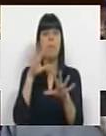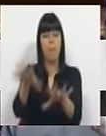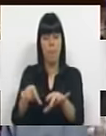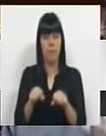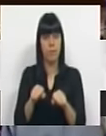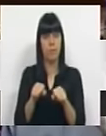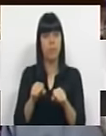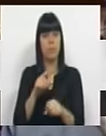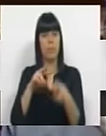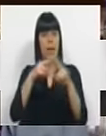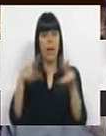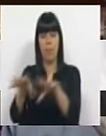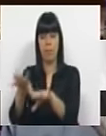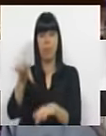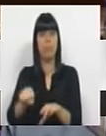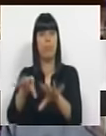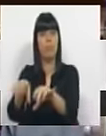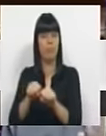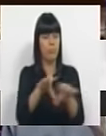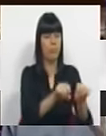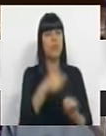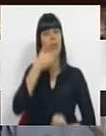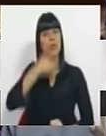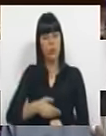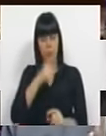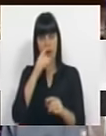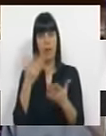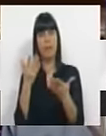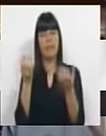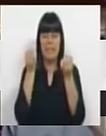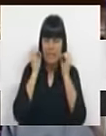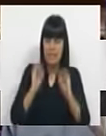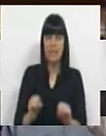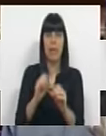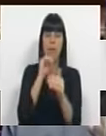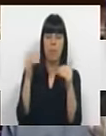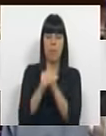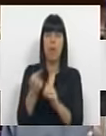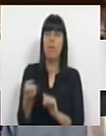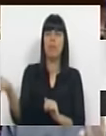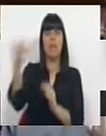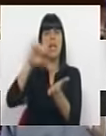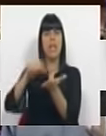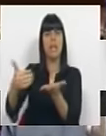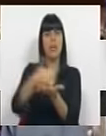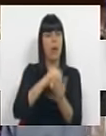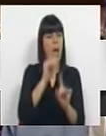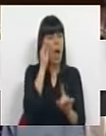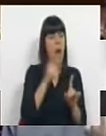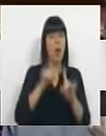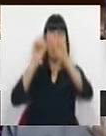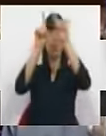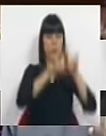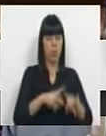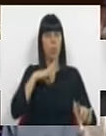capturados por parte do poder local, destacando-se as experiências de abate zero em vários centros de recolha de animais em distintos